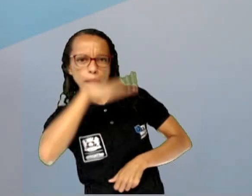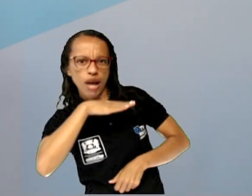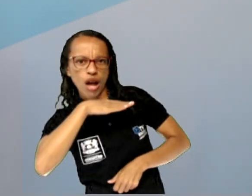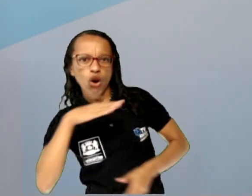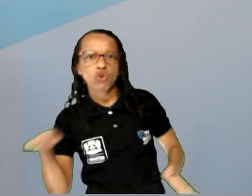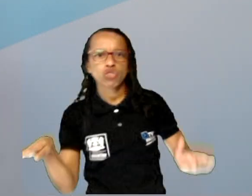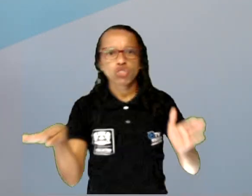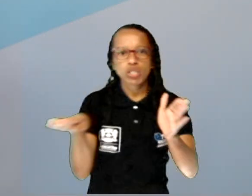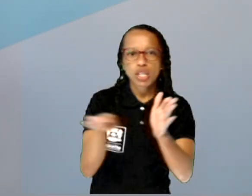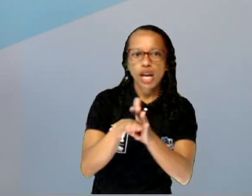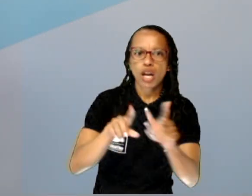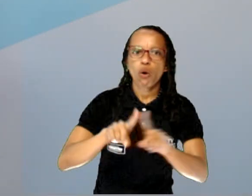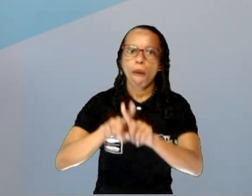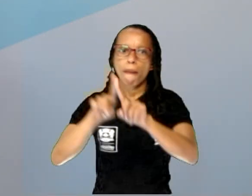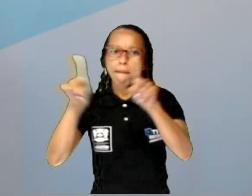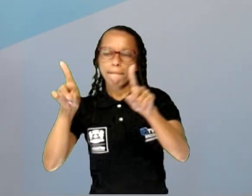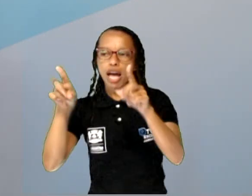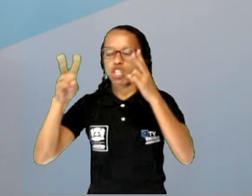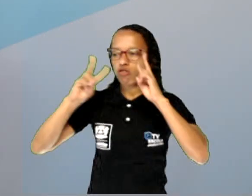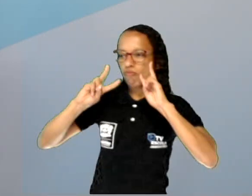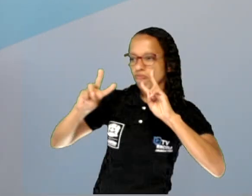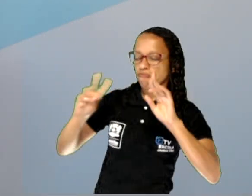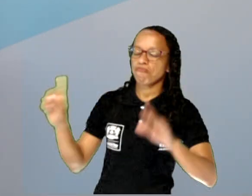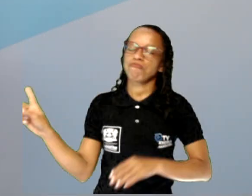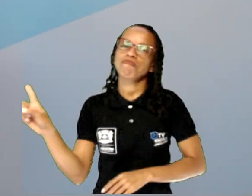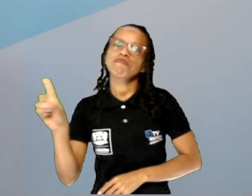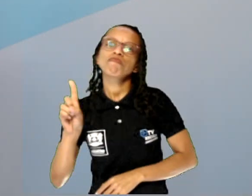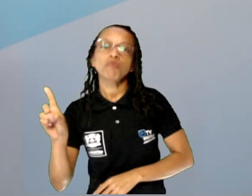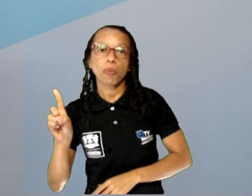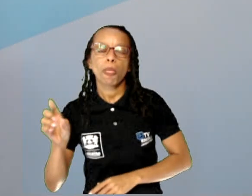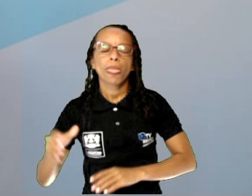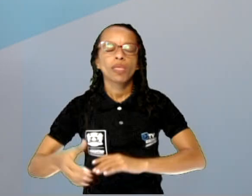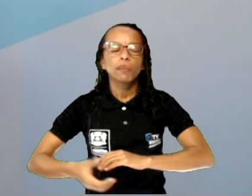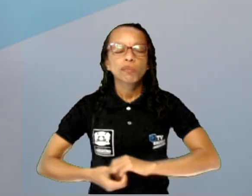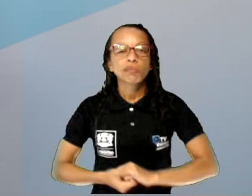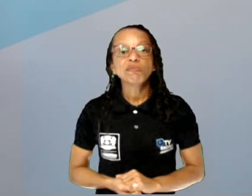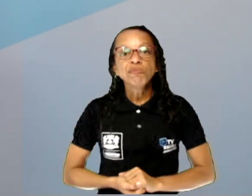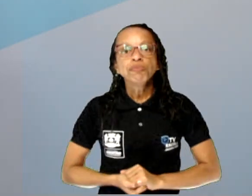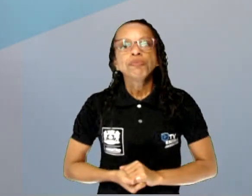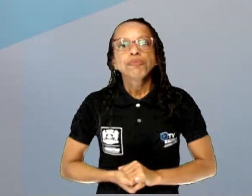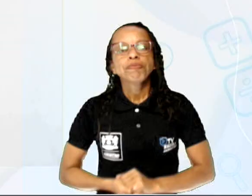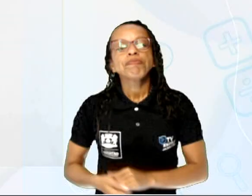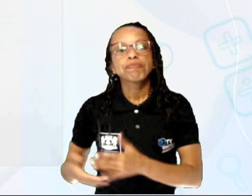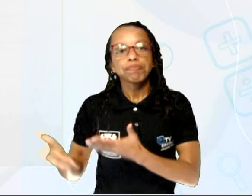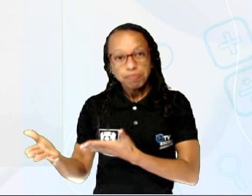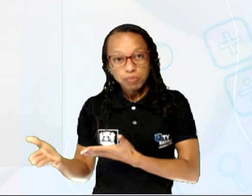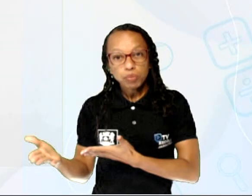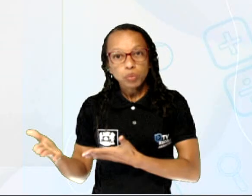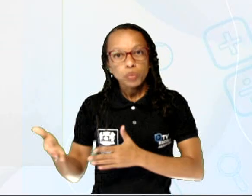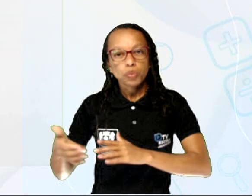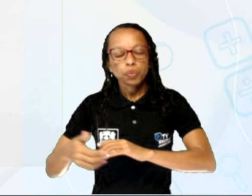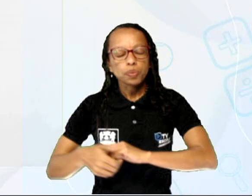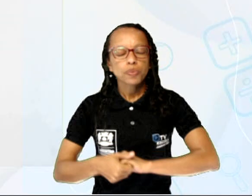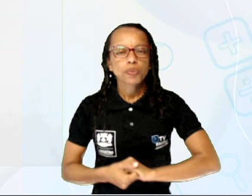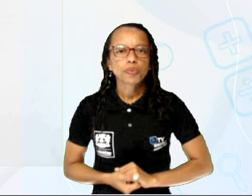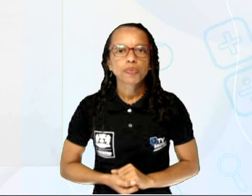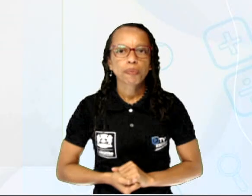E diferencia um pouquinho da palavra do porém, né? No mais, da forma contrária do